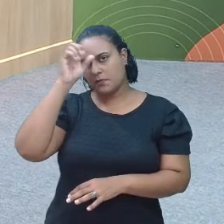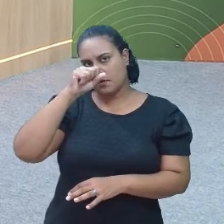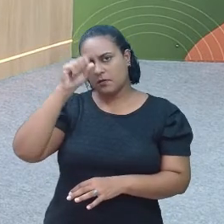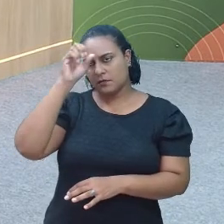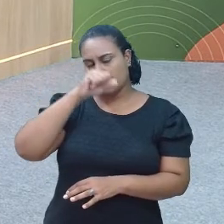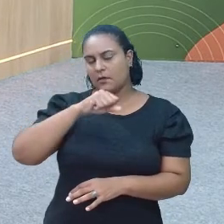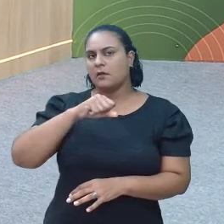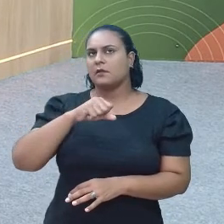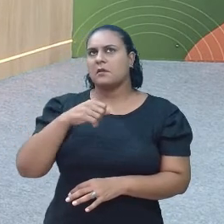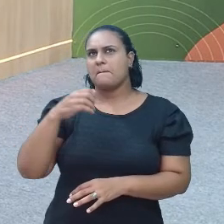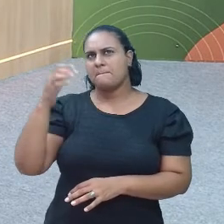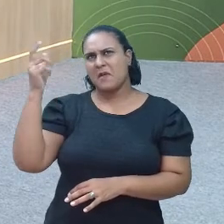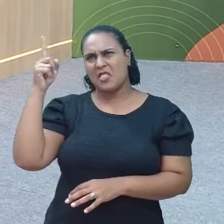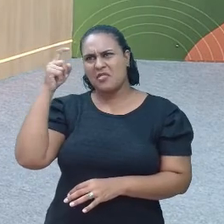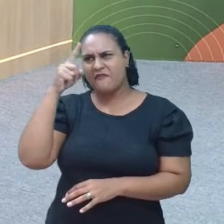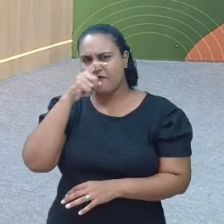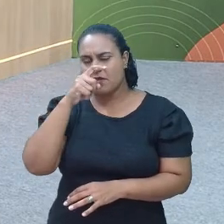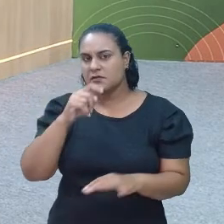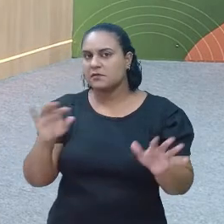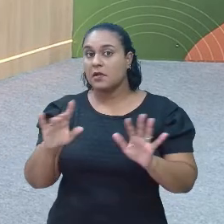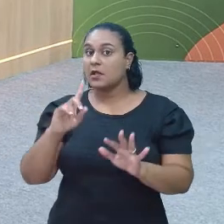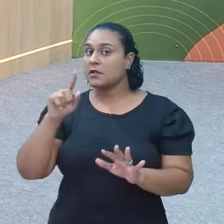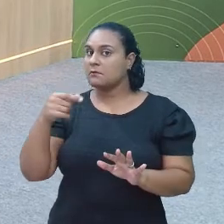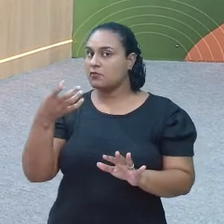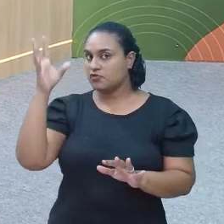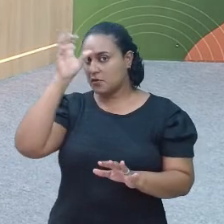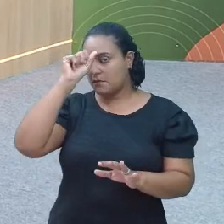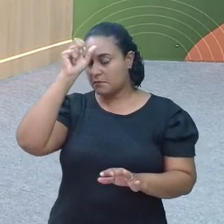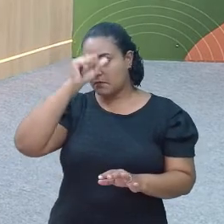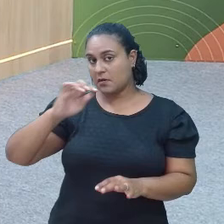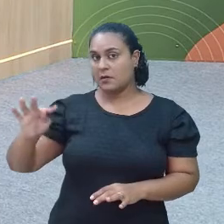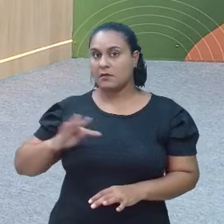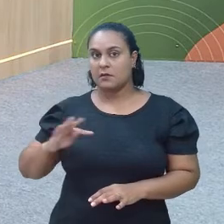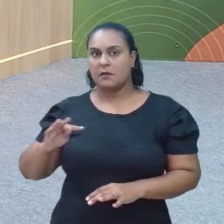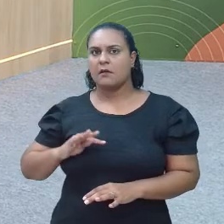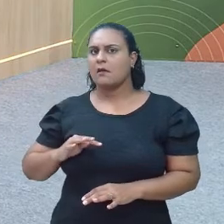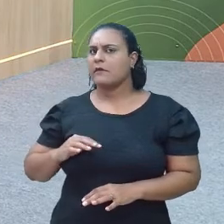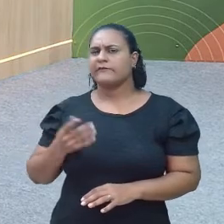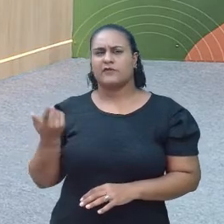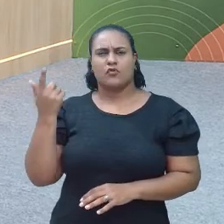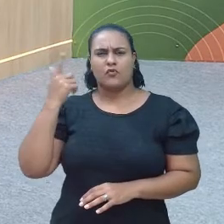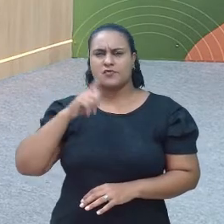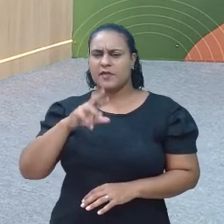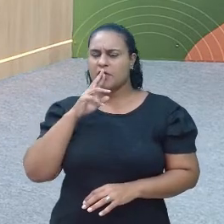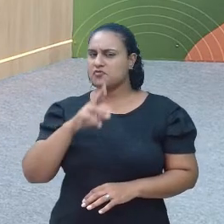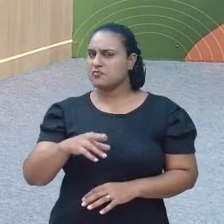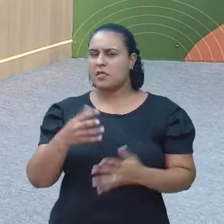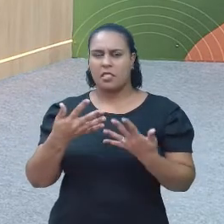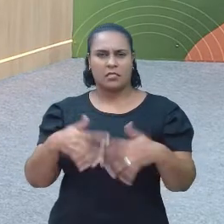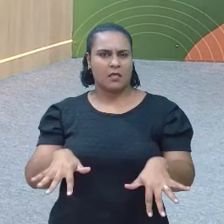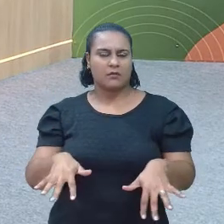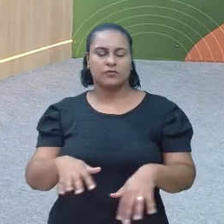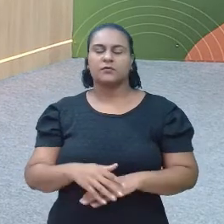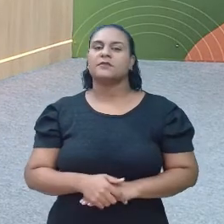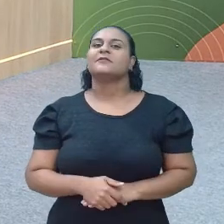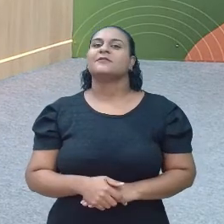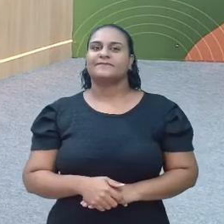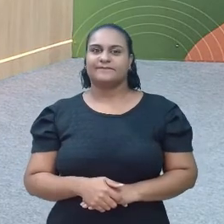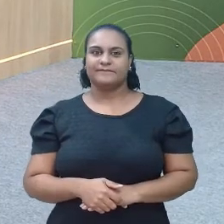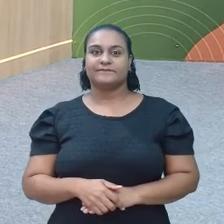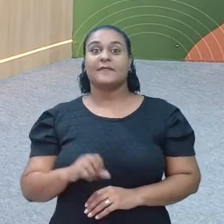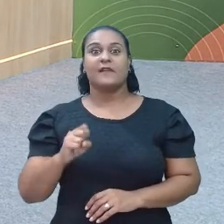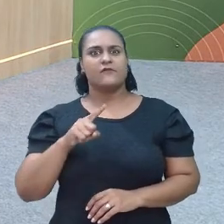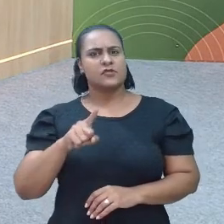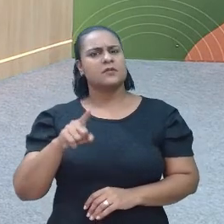mais difícil, mas depois que você aprende a técnica, você consegue aplicar com certa naturalidade, tá certo? É só lembrar você que sabe